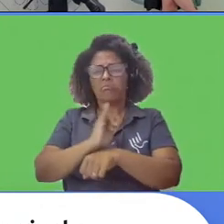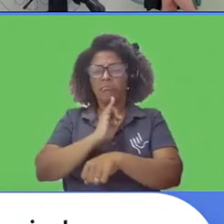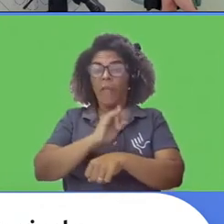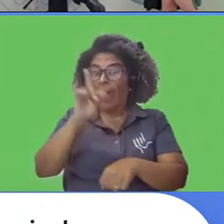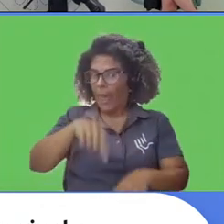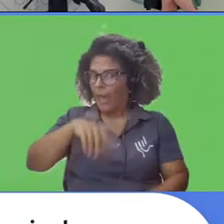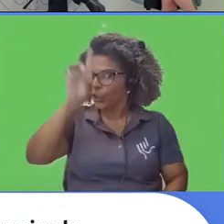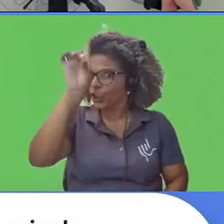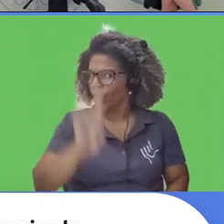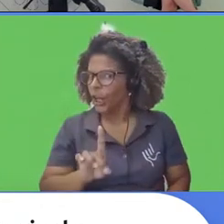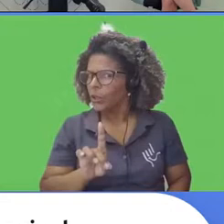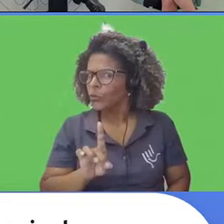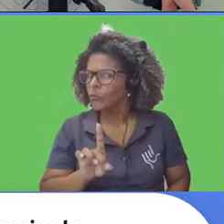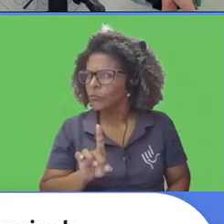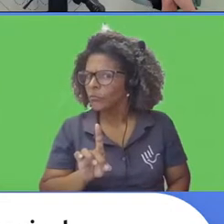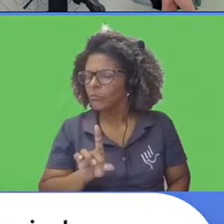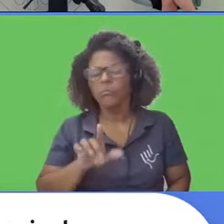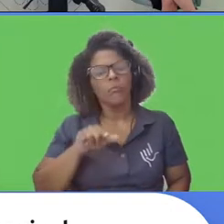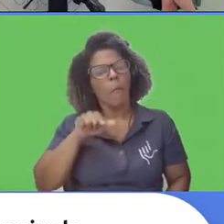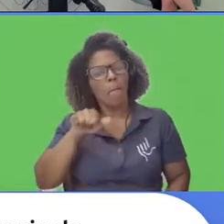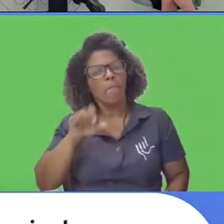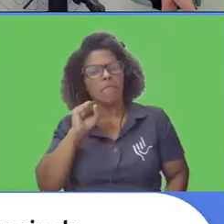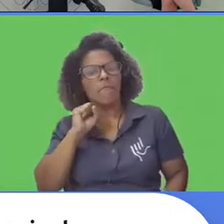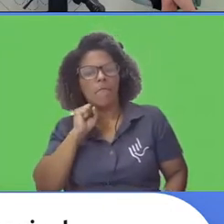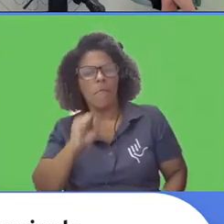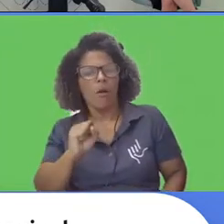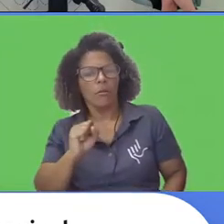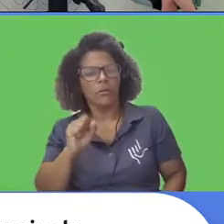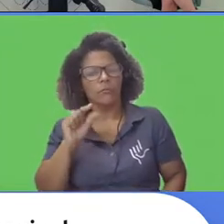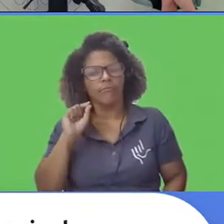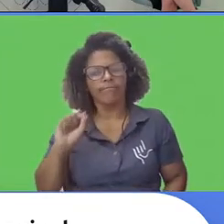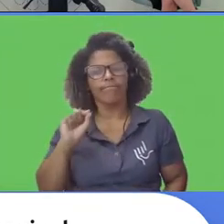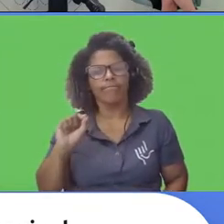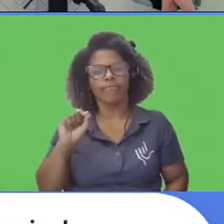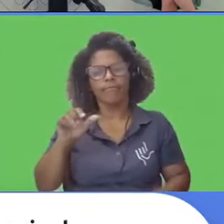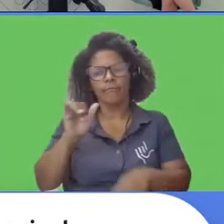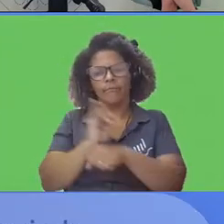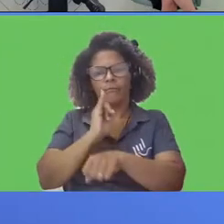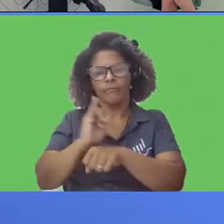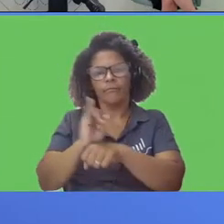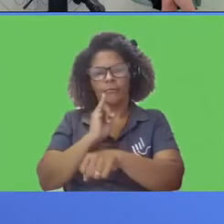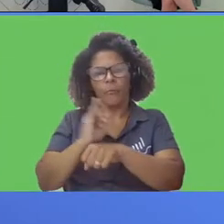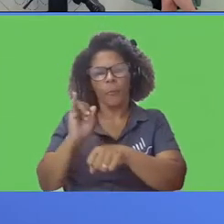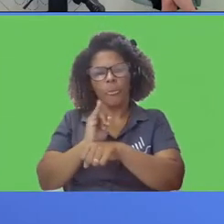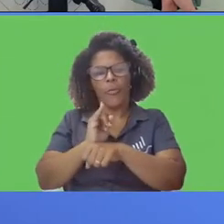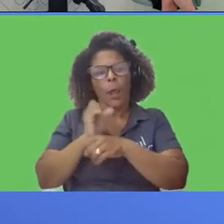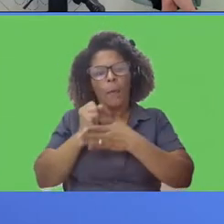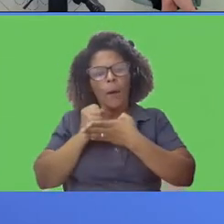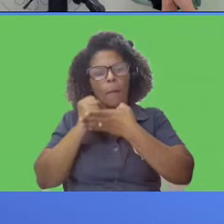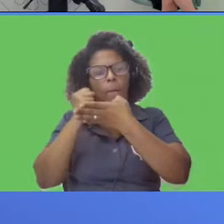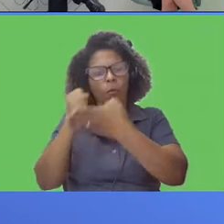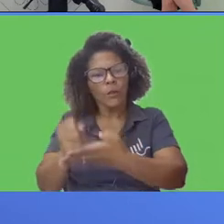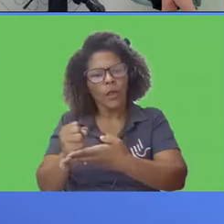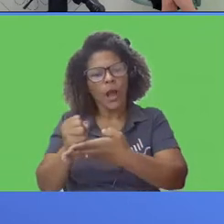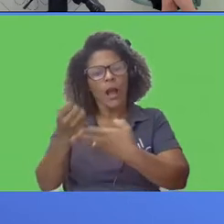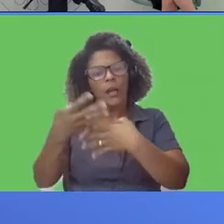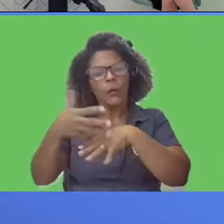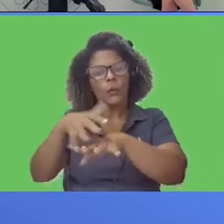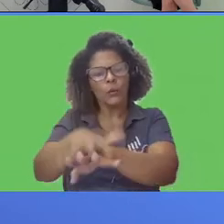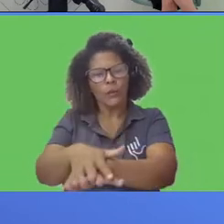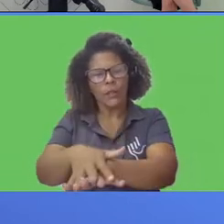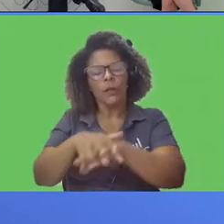direito, e ele pode ser visto como uma estratégia para favorecer essa inclusão